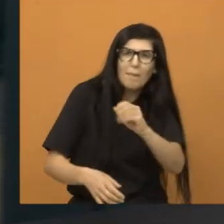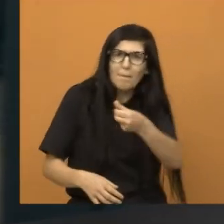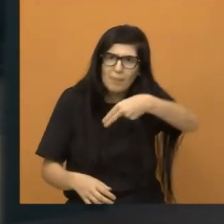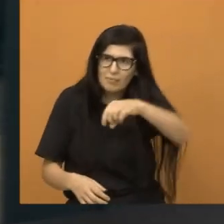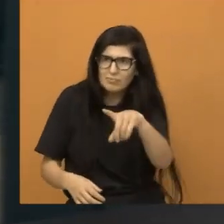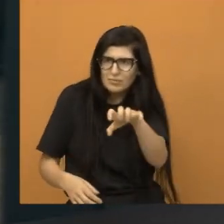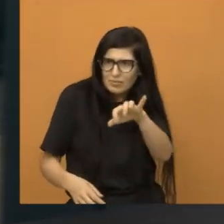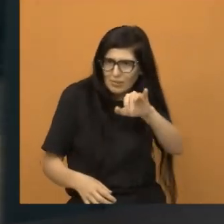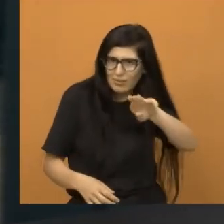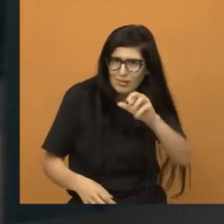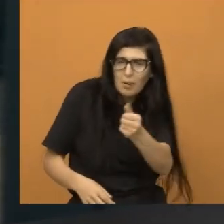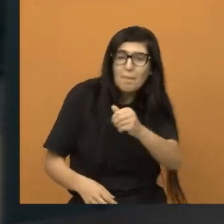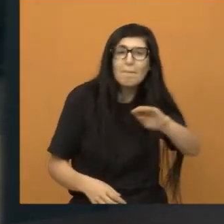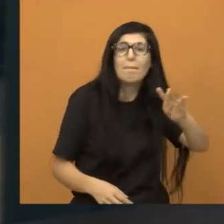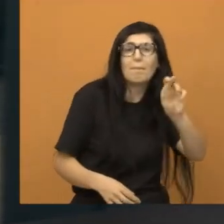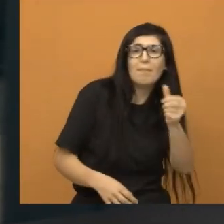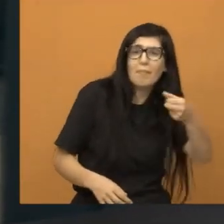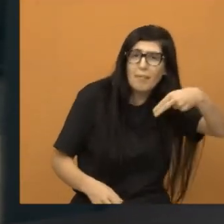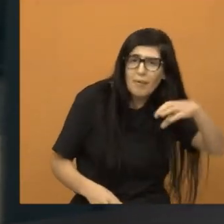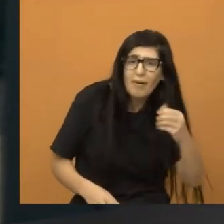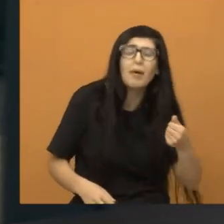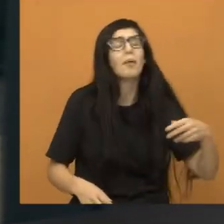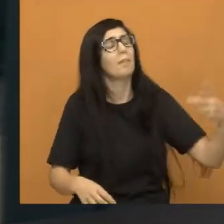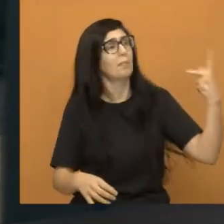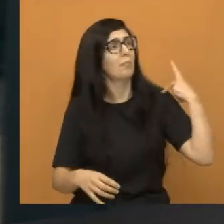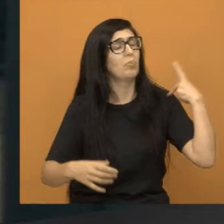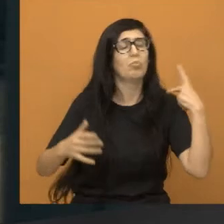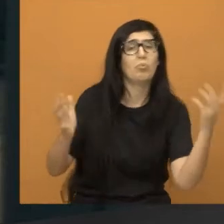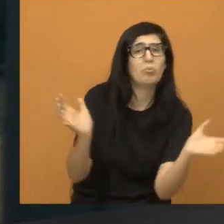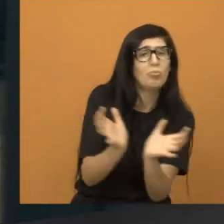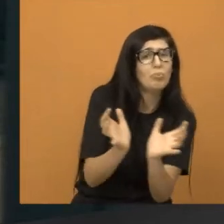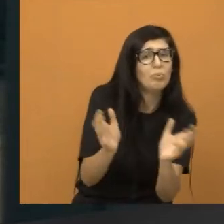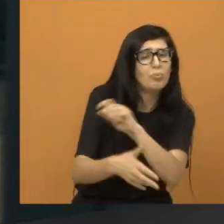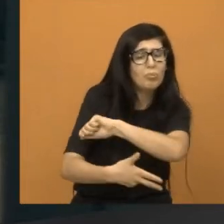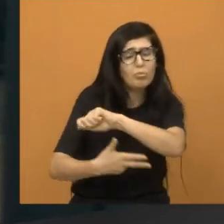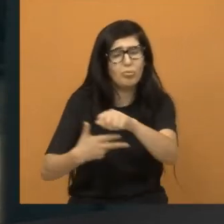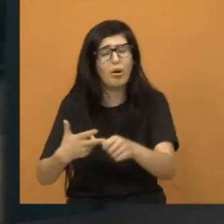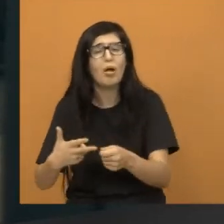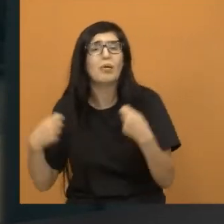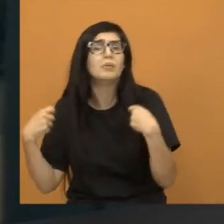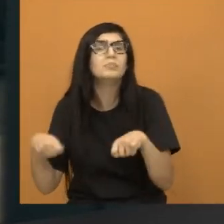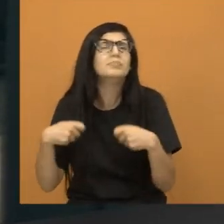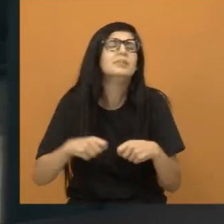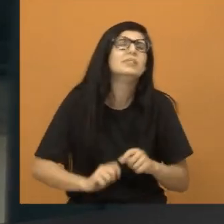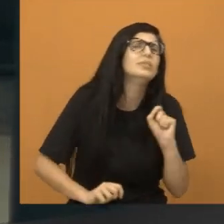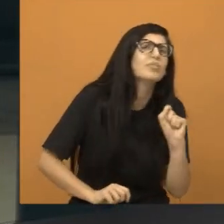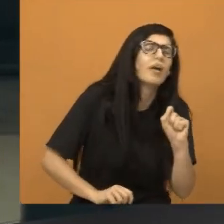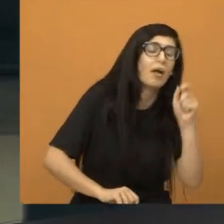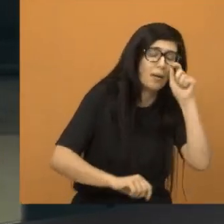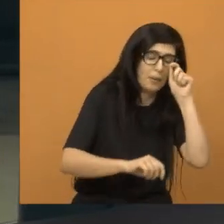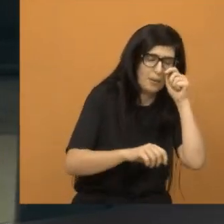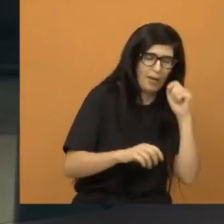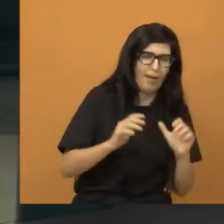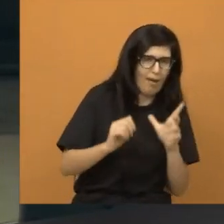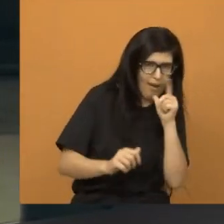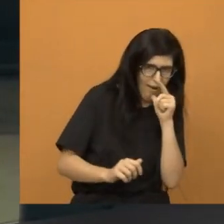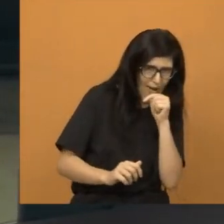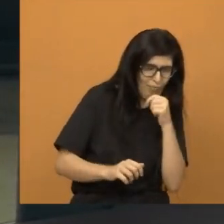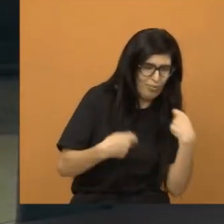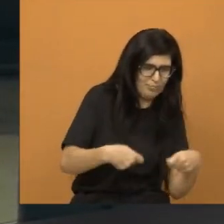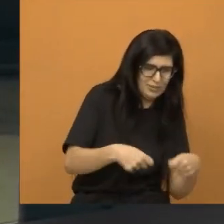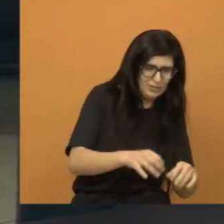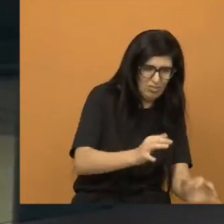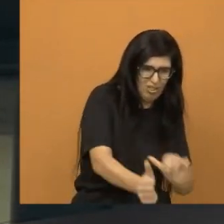da promotoria exigiu que para a ligação de água fosse necessário a confecção de